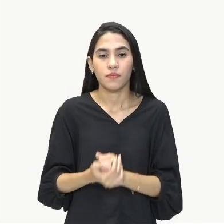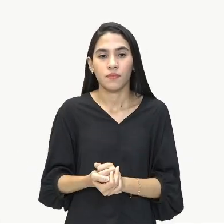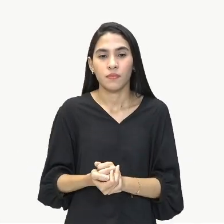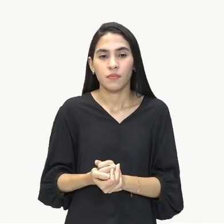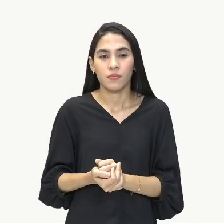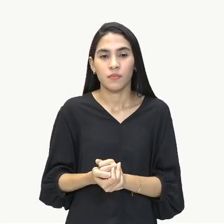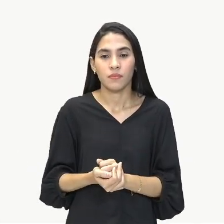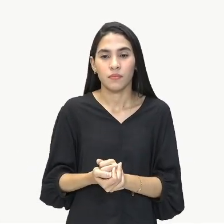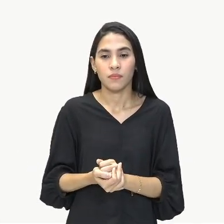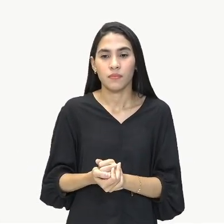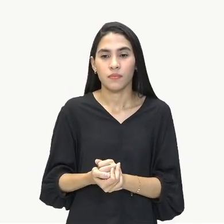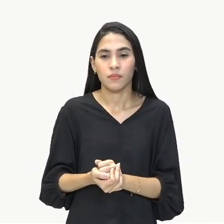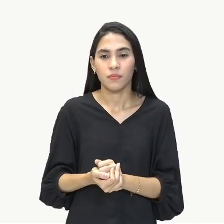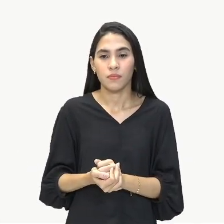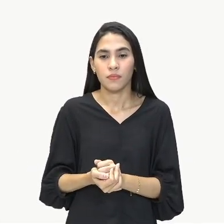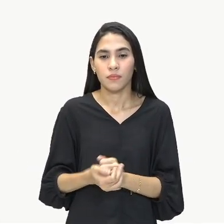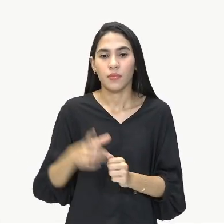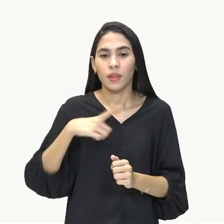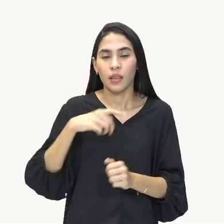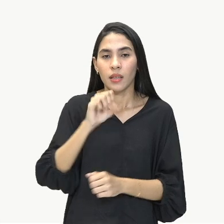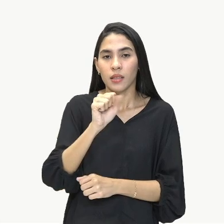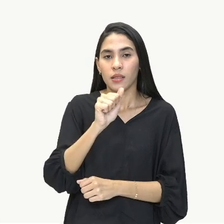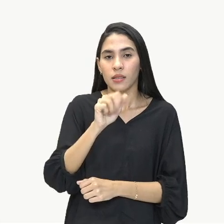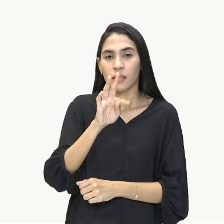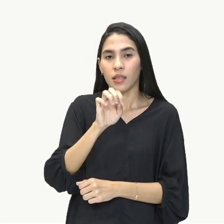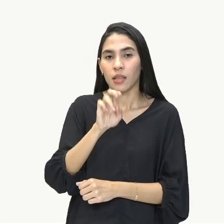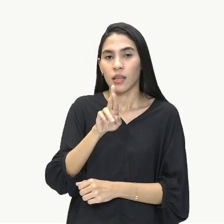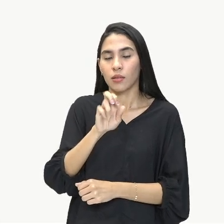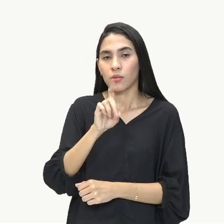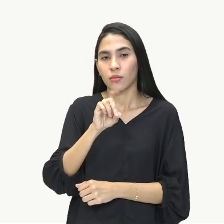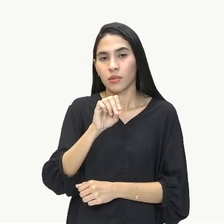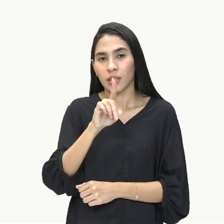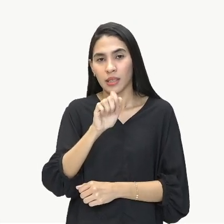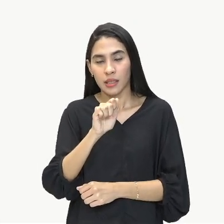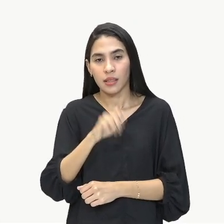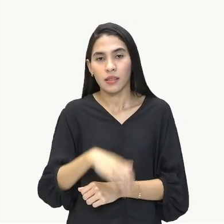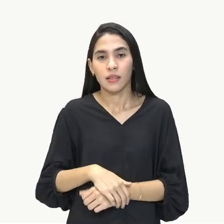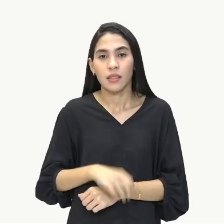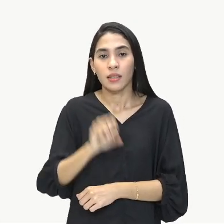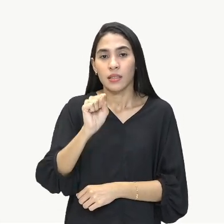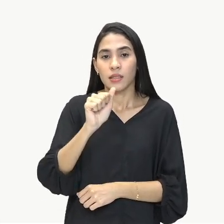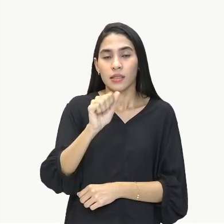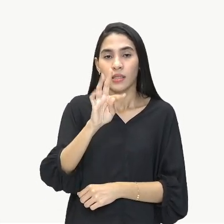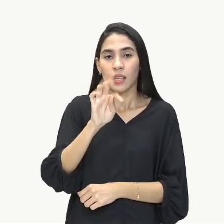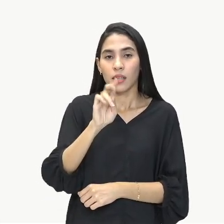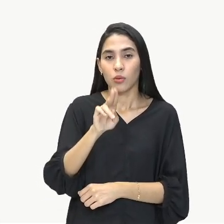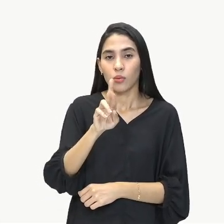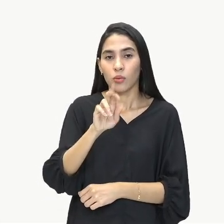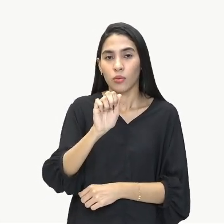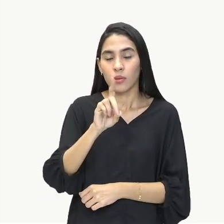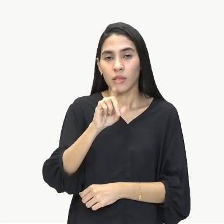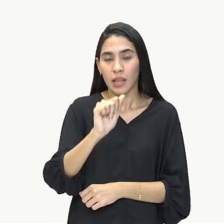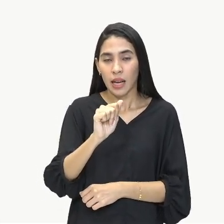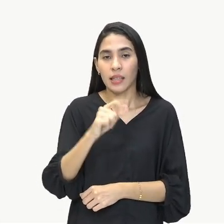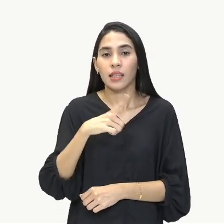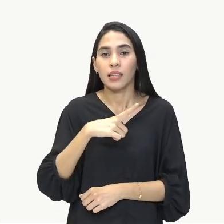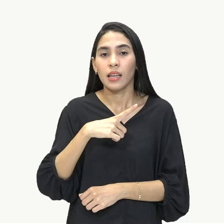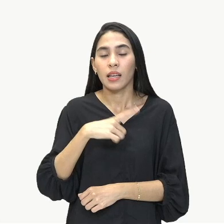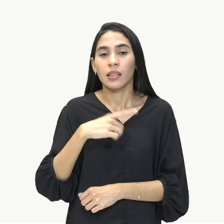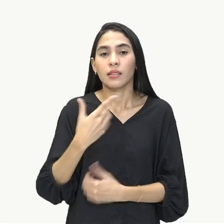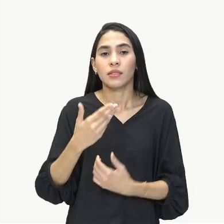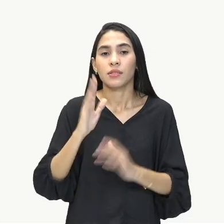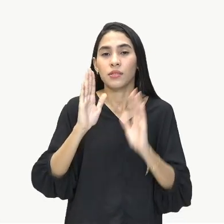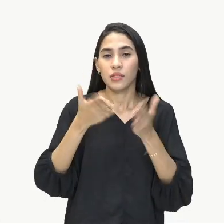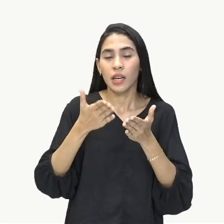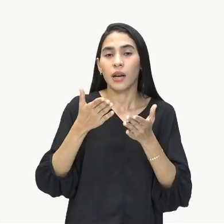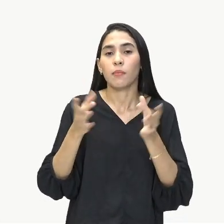forma uma solução saturada, uma solução saturada com coeficiente